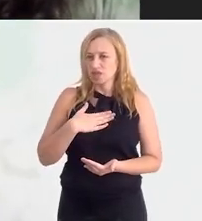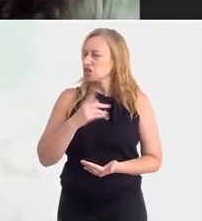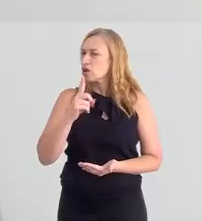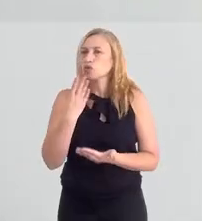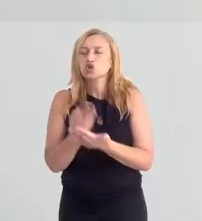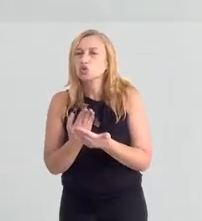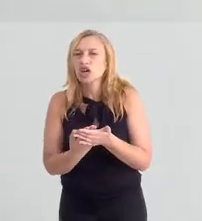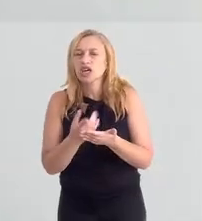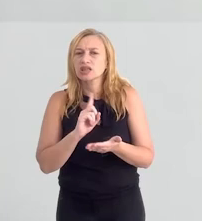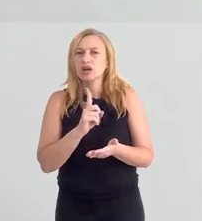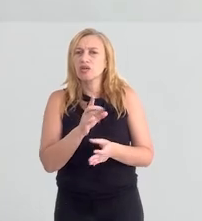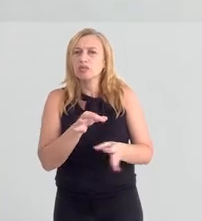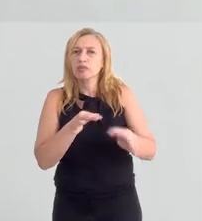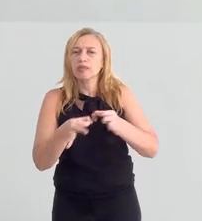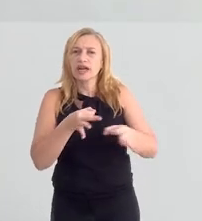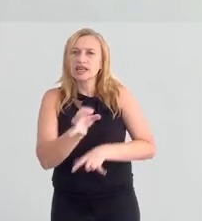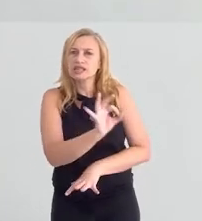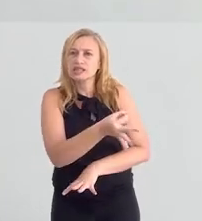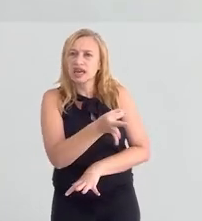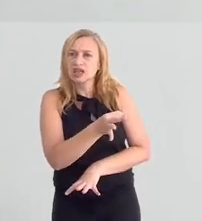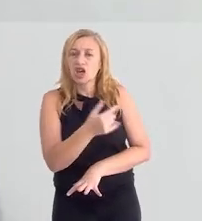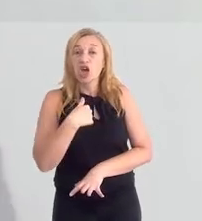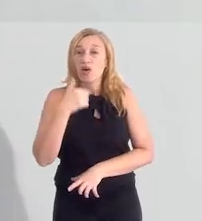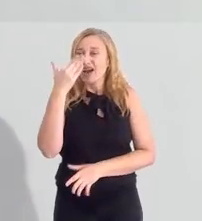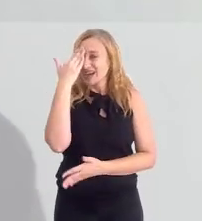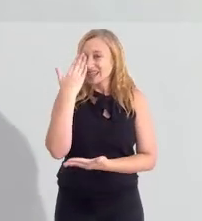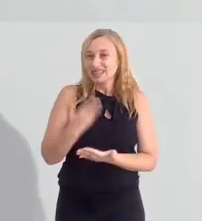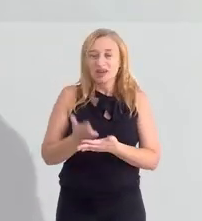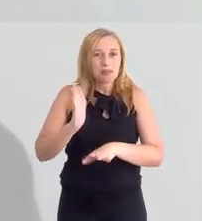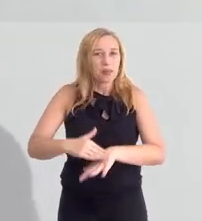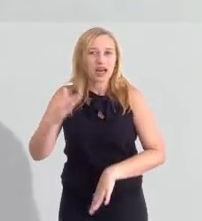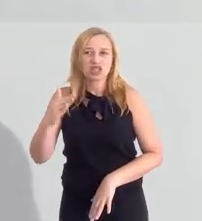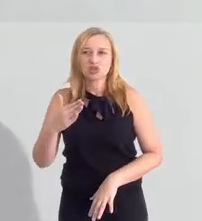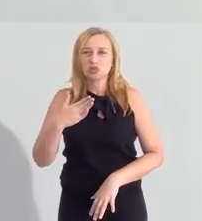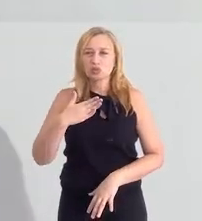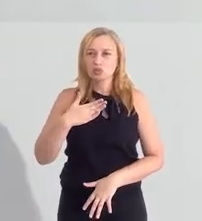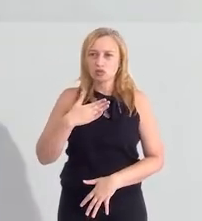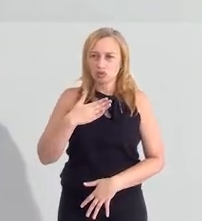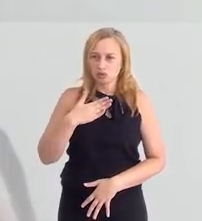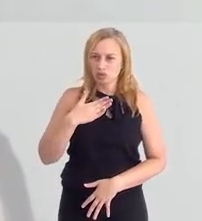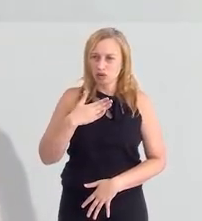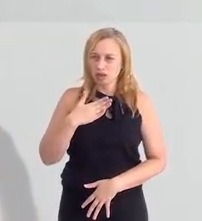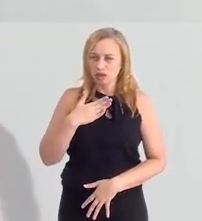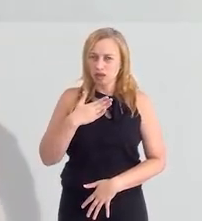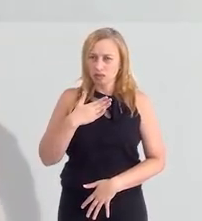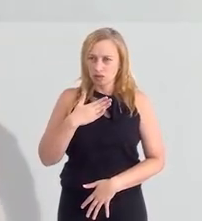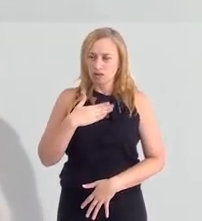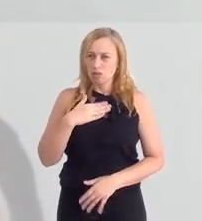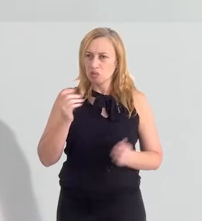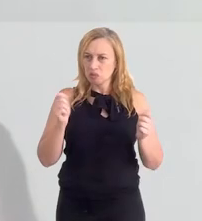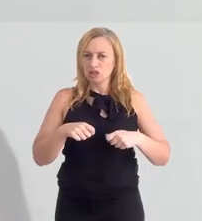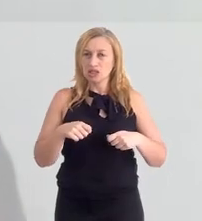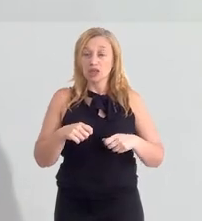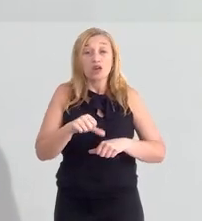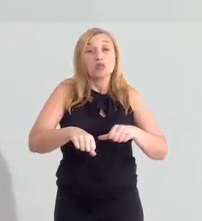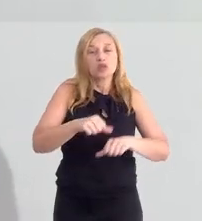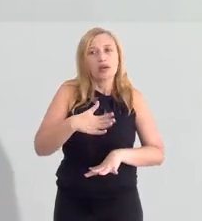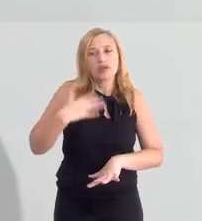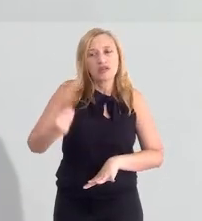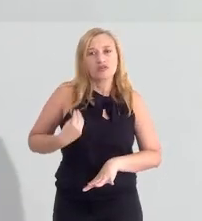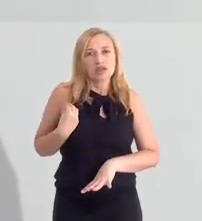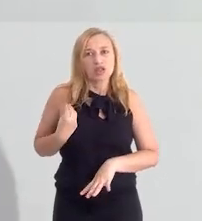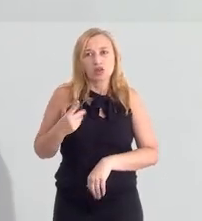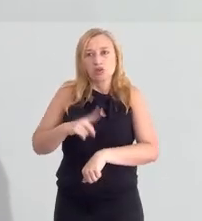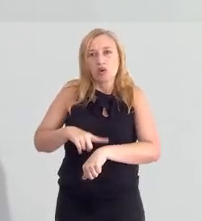suficiente. Eu não me preparei de maneira adequada. Eu confiei demais no meu talento. E Isso mudou minha vida a